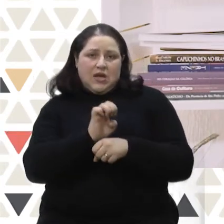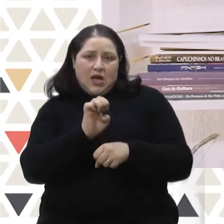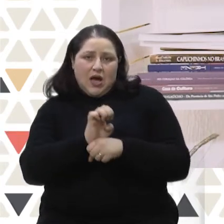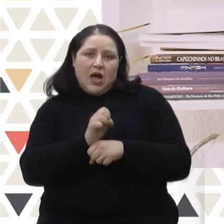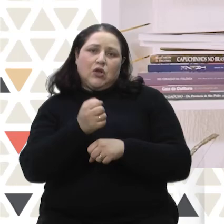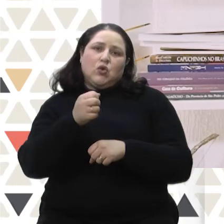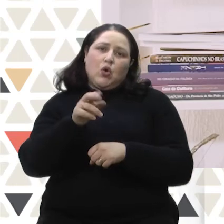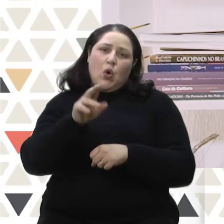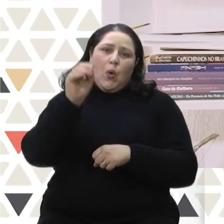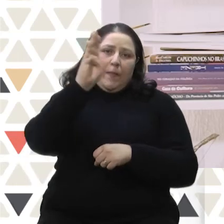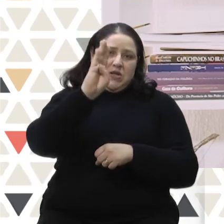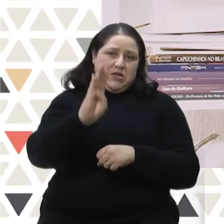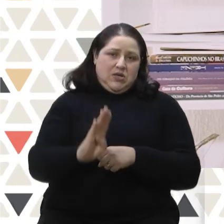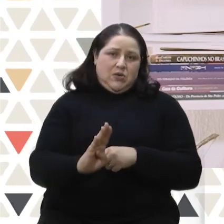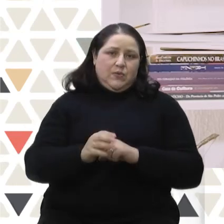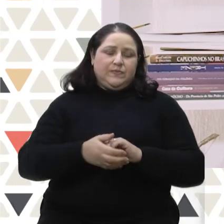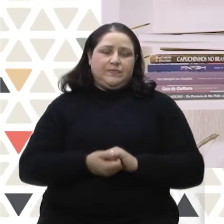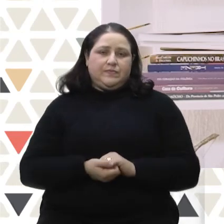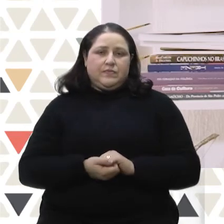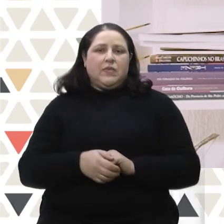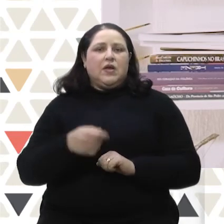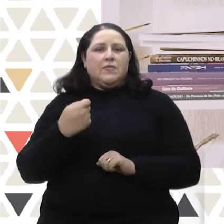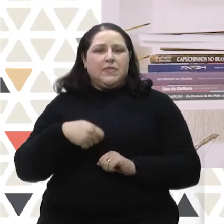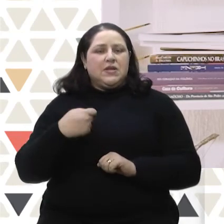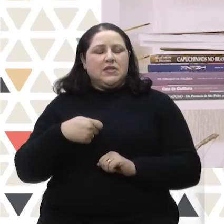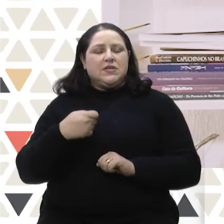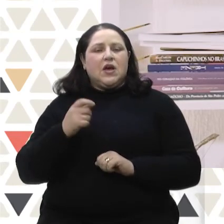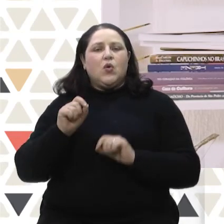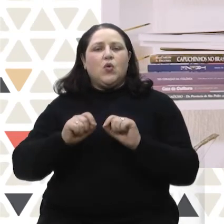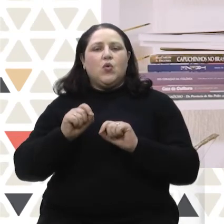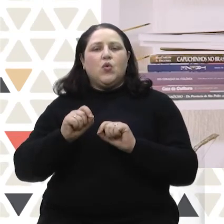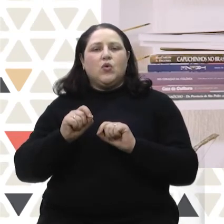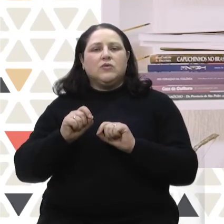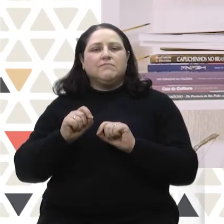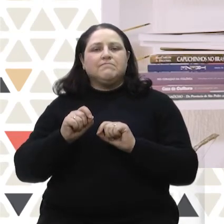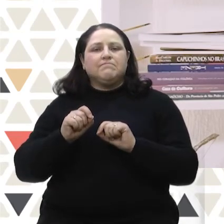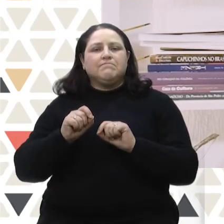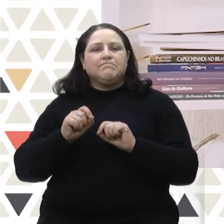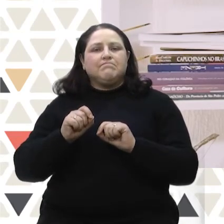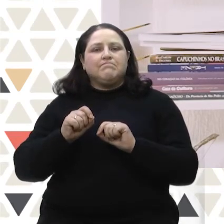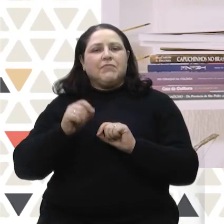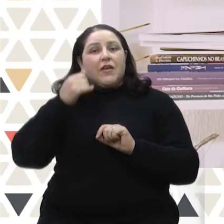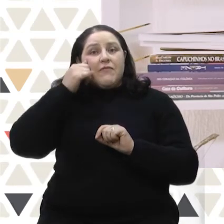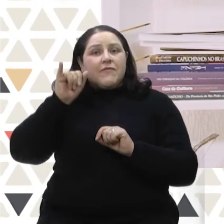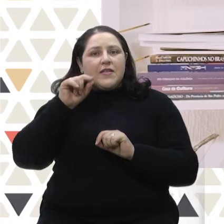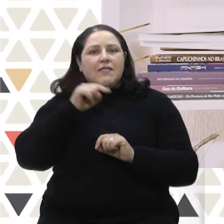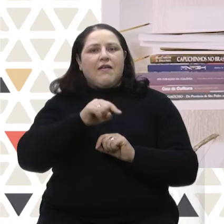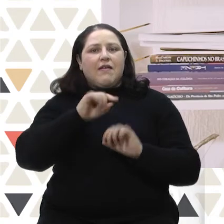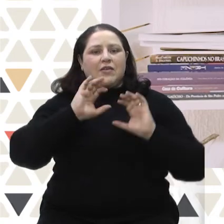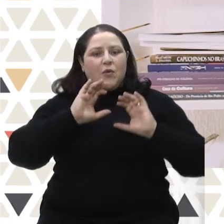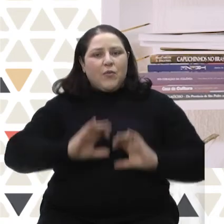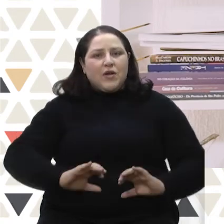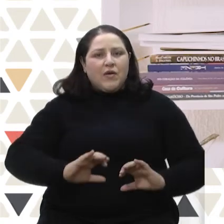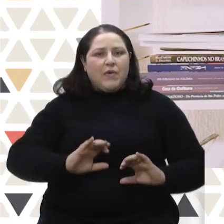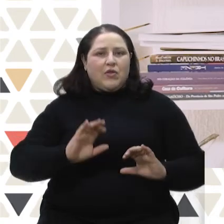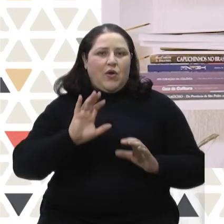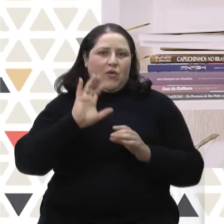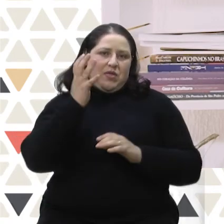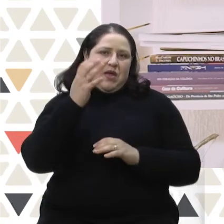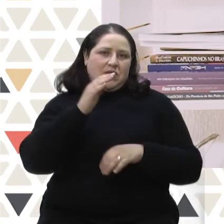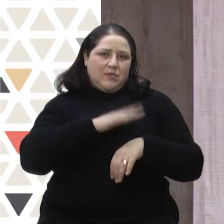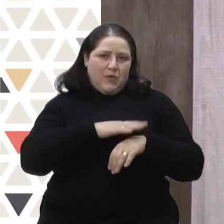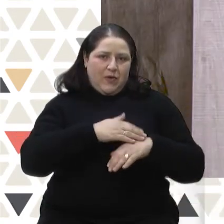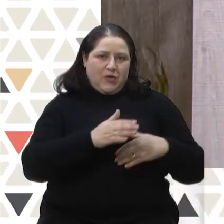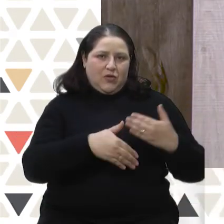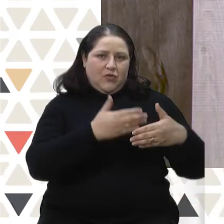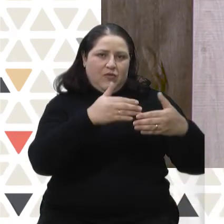meu estado ou no meu Brasil, né? Preciso contribuir para que essas condutas não aconteçam ao longo do processo